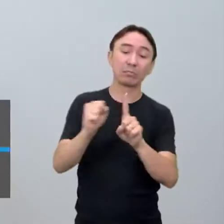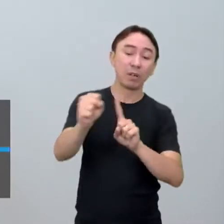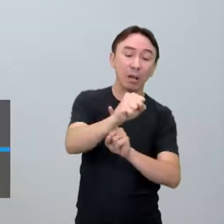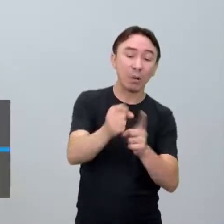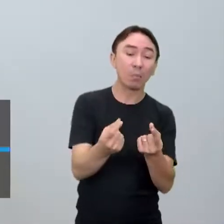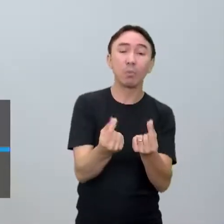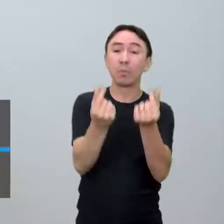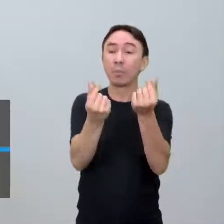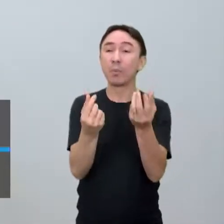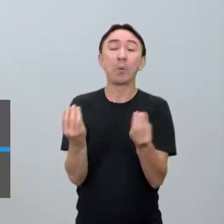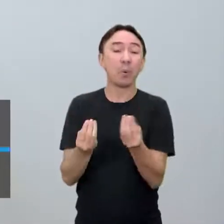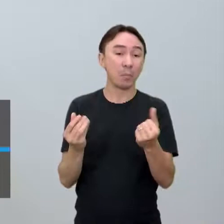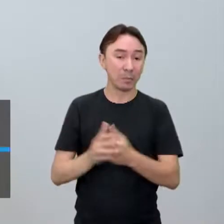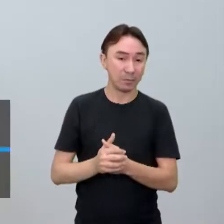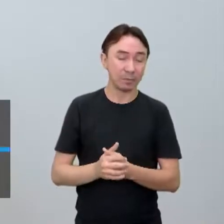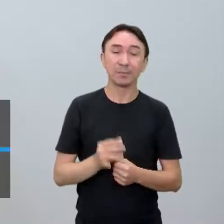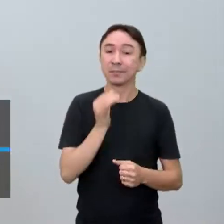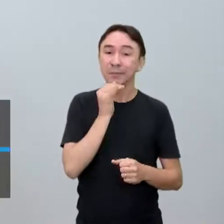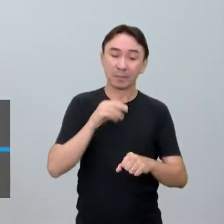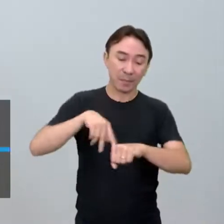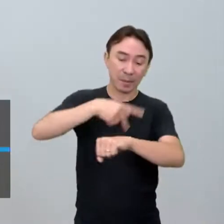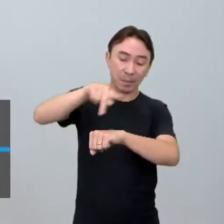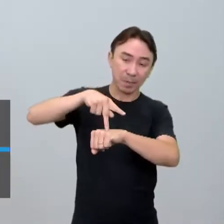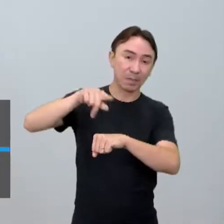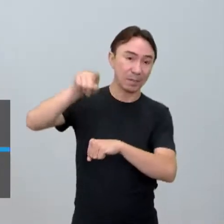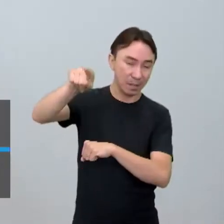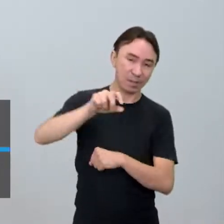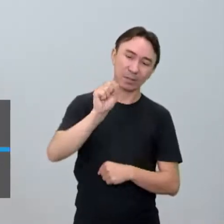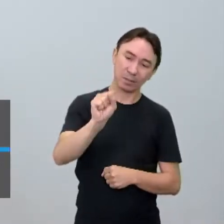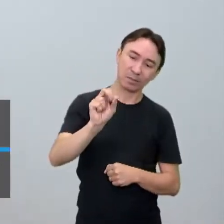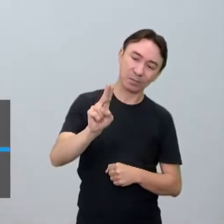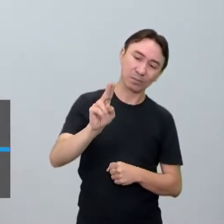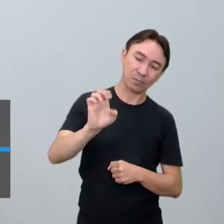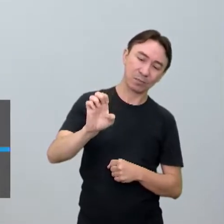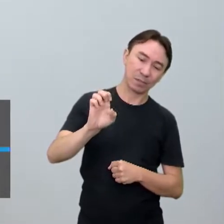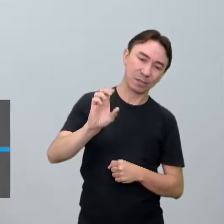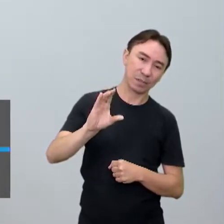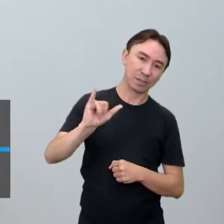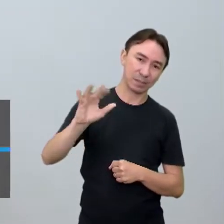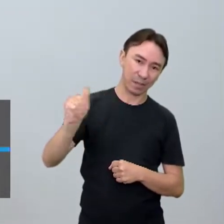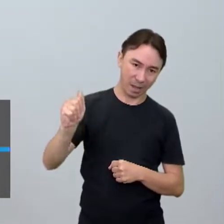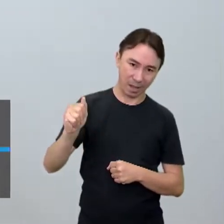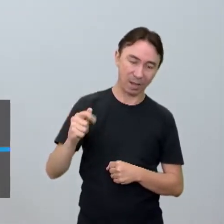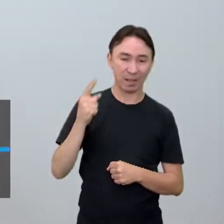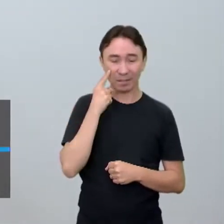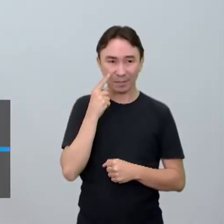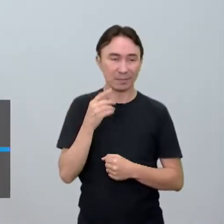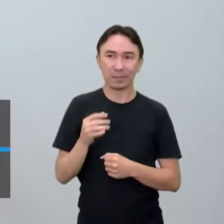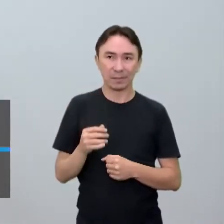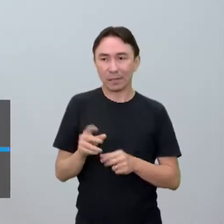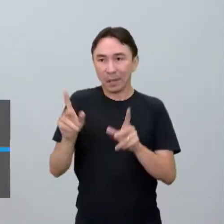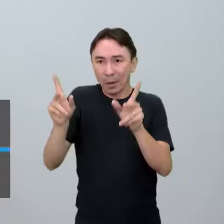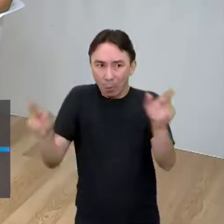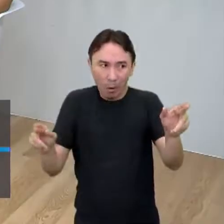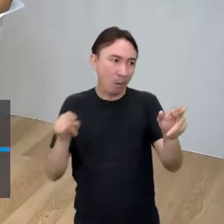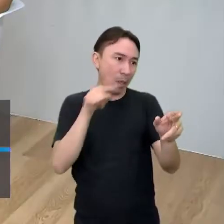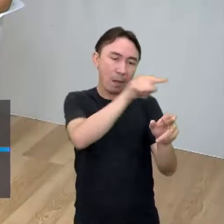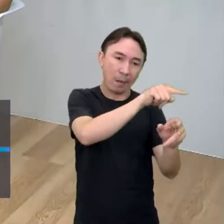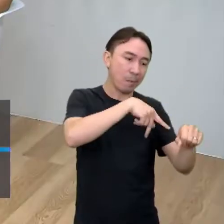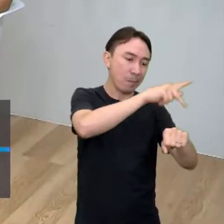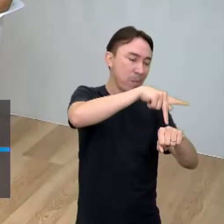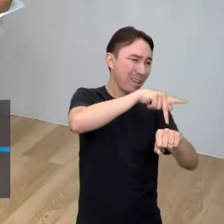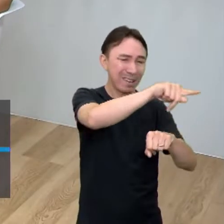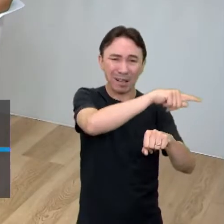vai, por exemplo, numa Suécia da vida, não é exatamente igual se ele for um refugiado num país infinitamente mais pobre, também